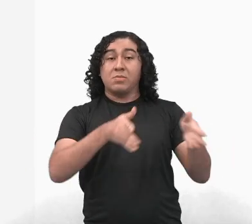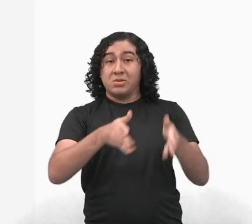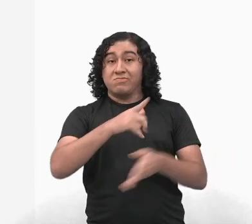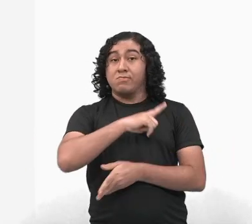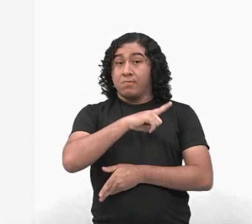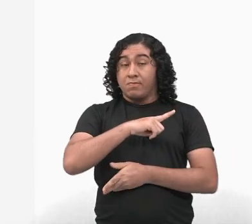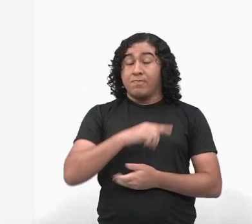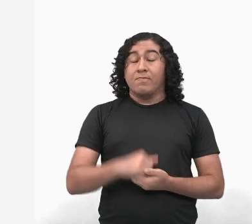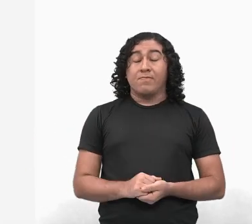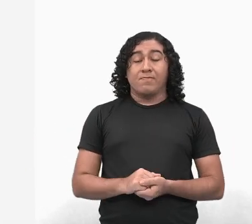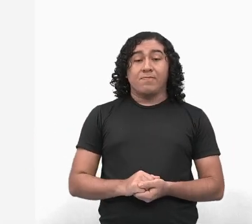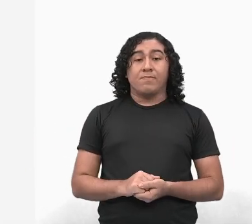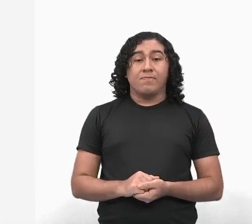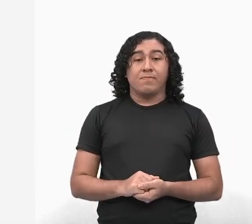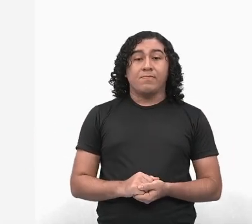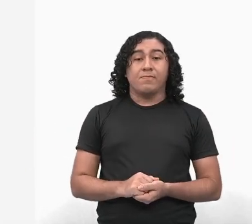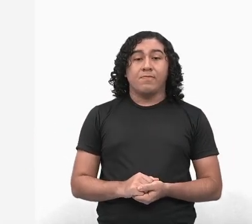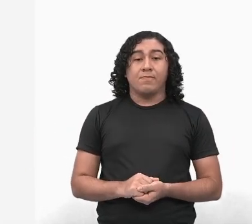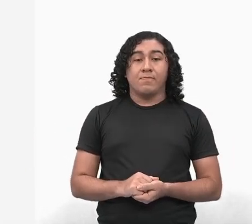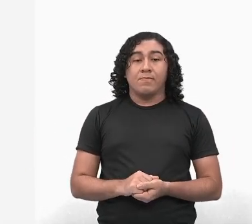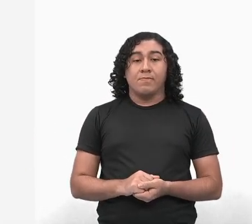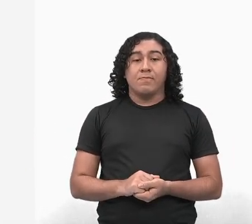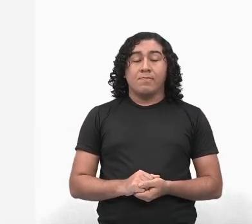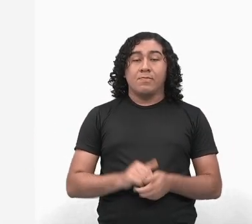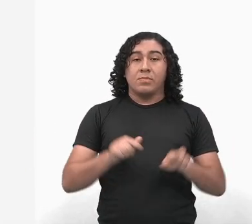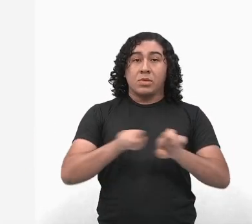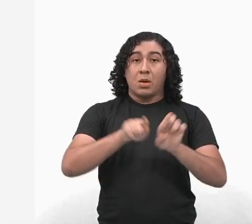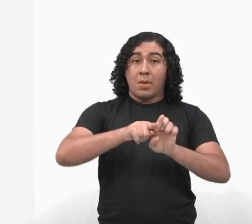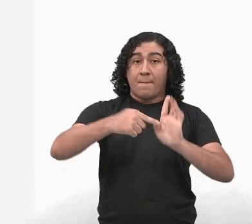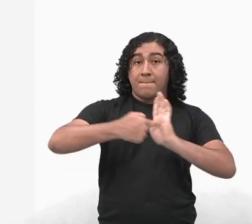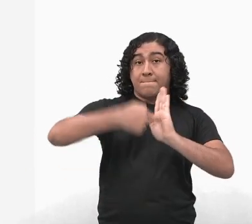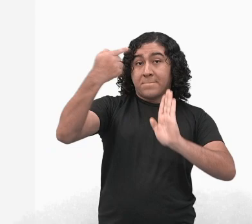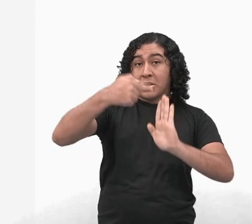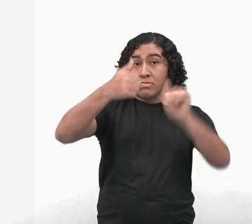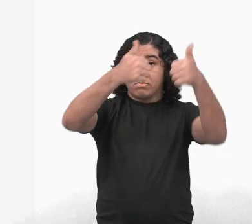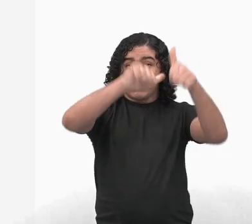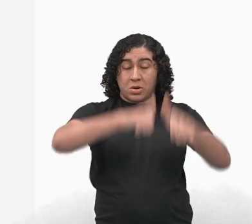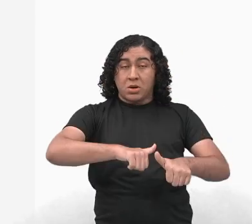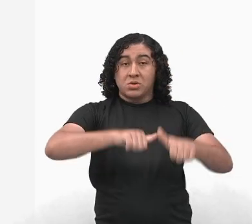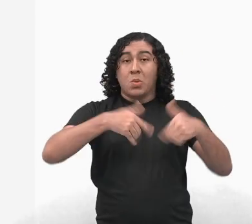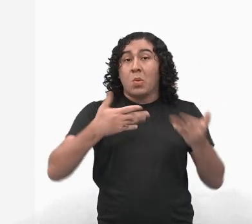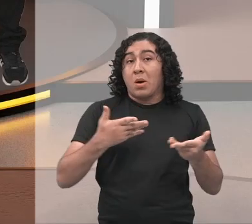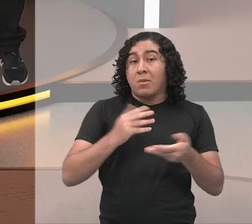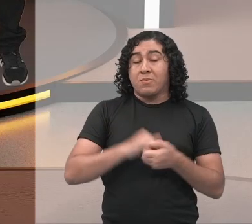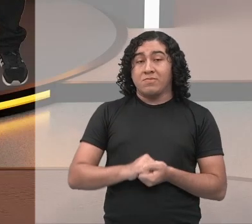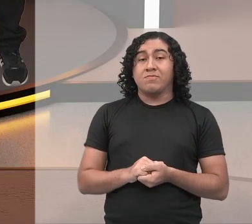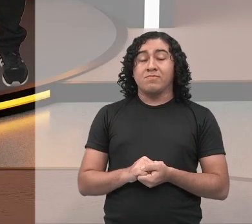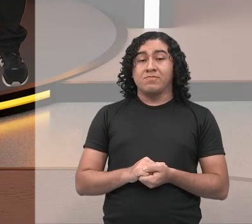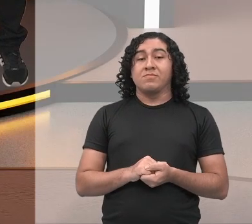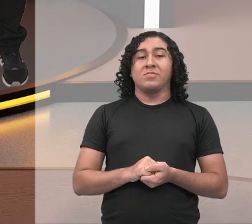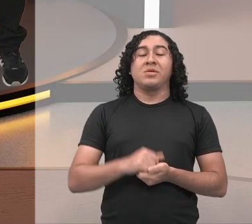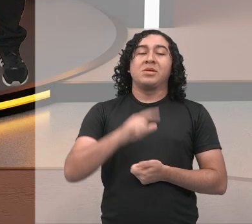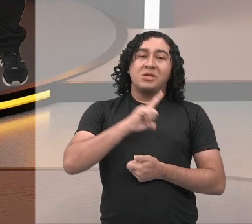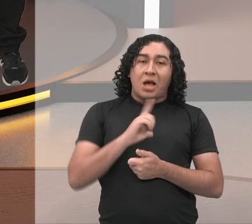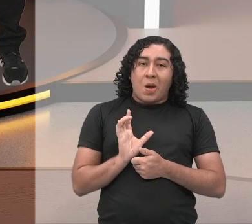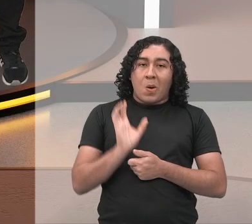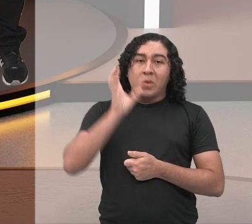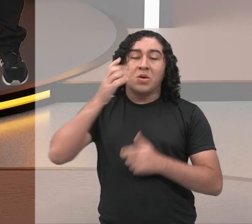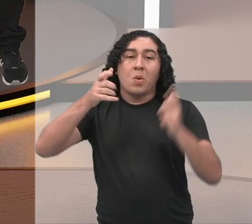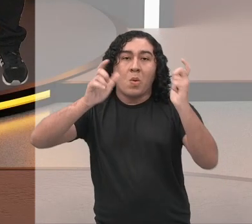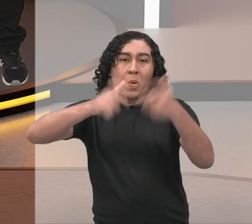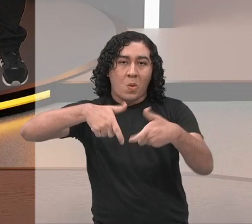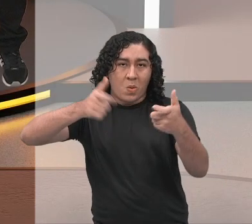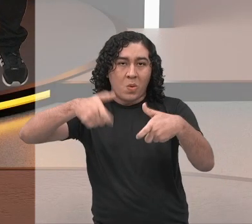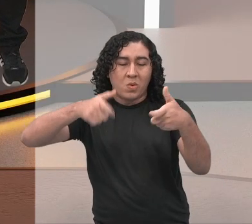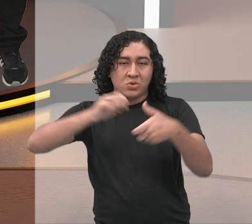período. E a primeira que a gente vai trazer para vocês é justamente uma rebelião que ocorreu lá no Maranhão,